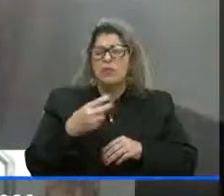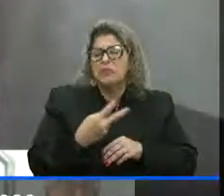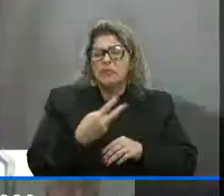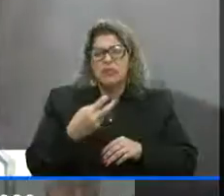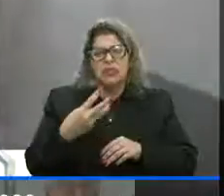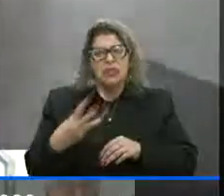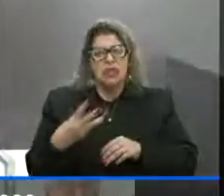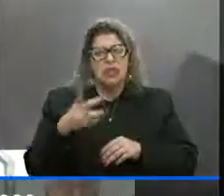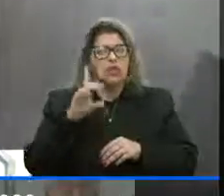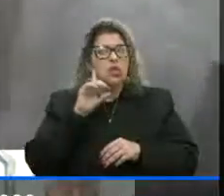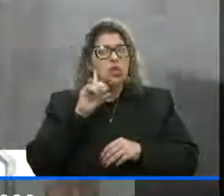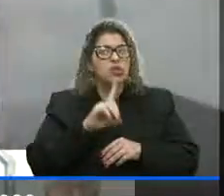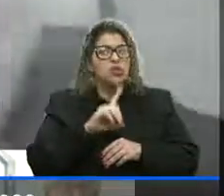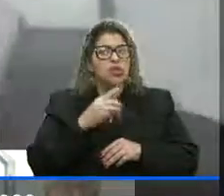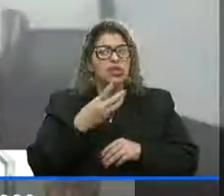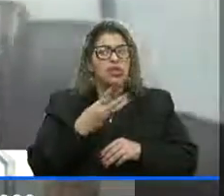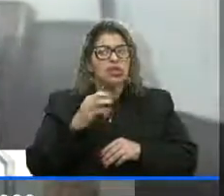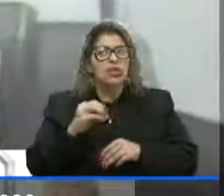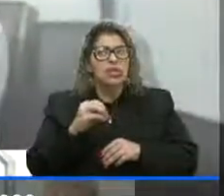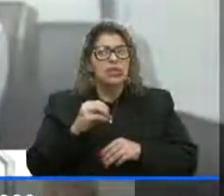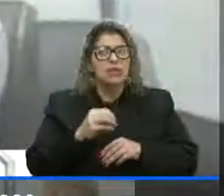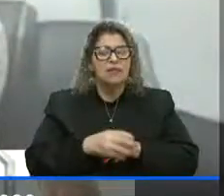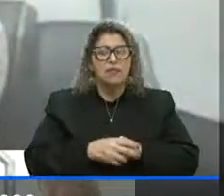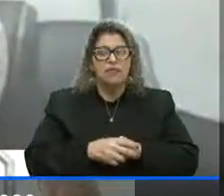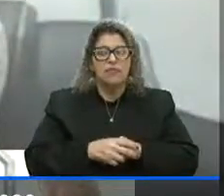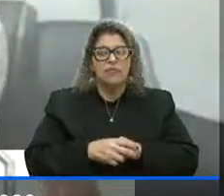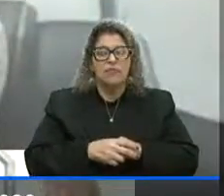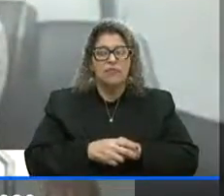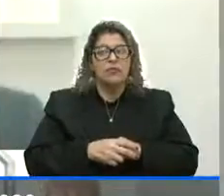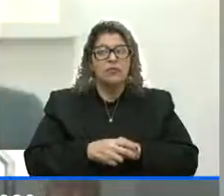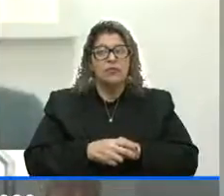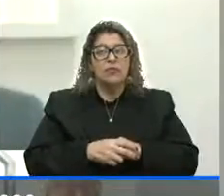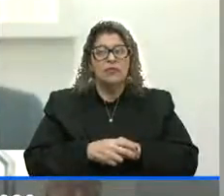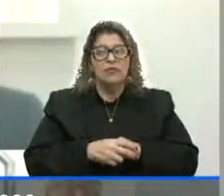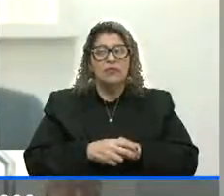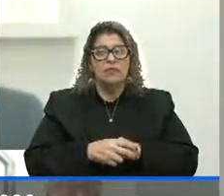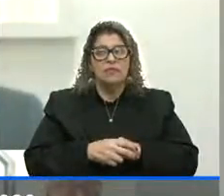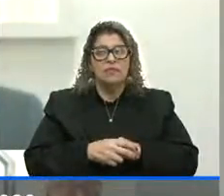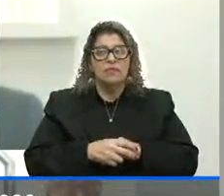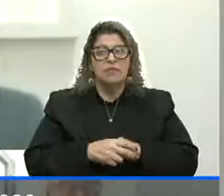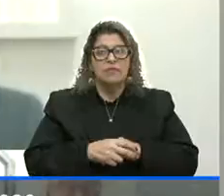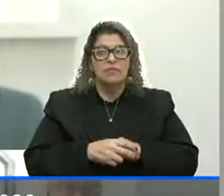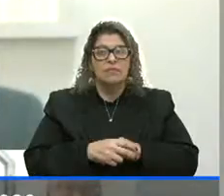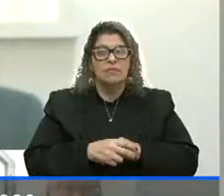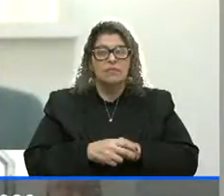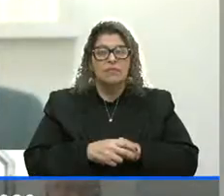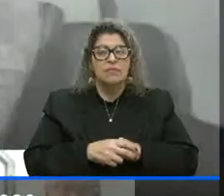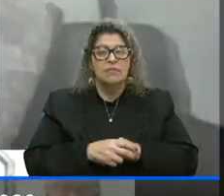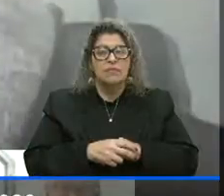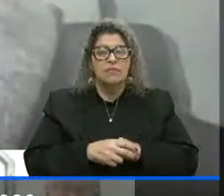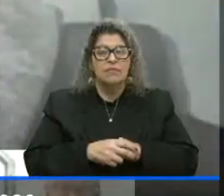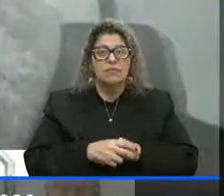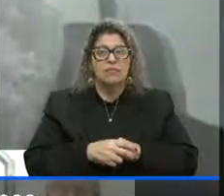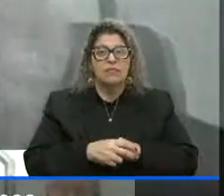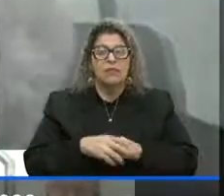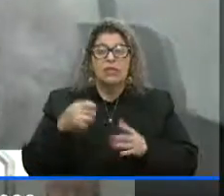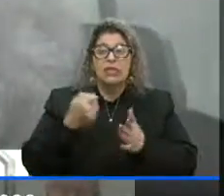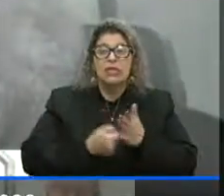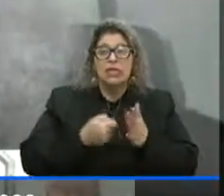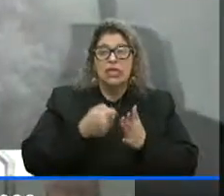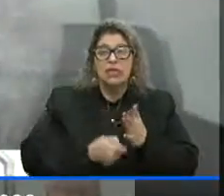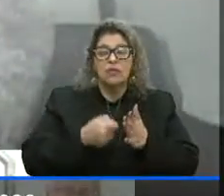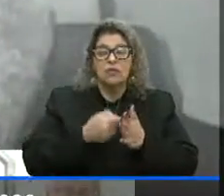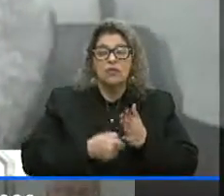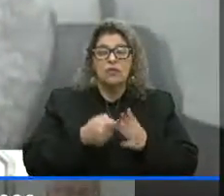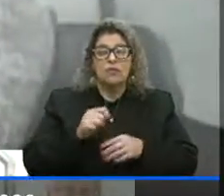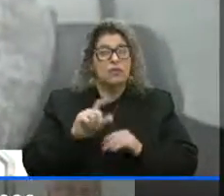ou 30, a gente pode deixar aí como opção, Tá. tá? Tá bom, eu vou amanhã mesmo, eu pergunto para ele e tento,